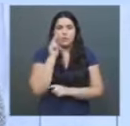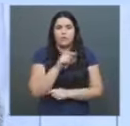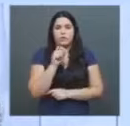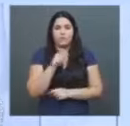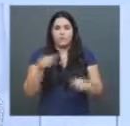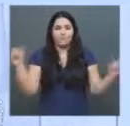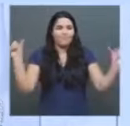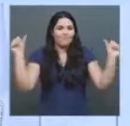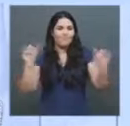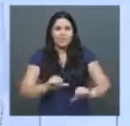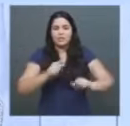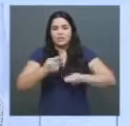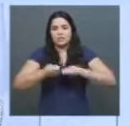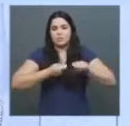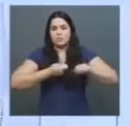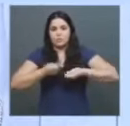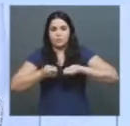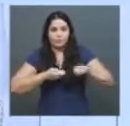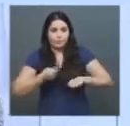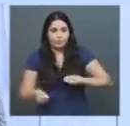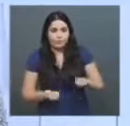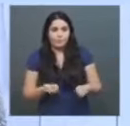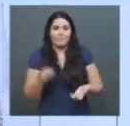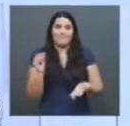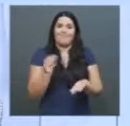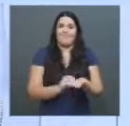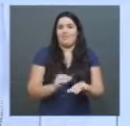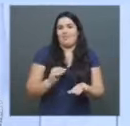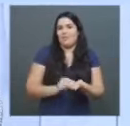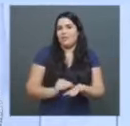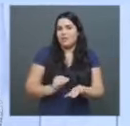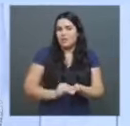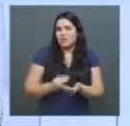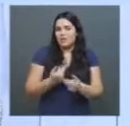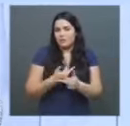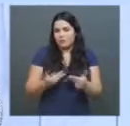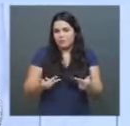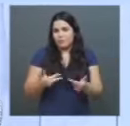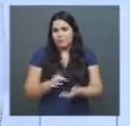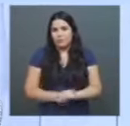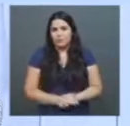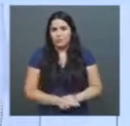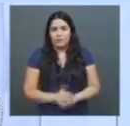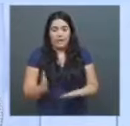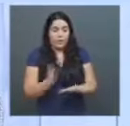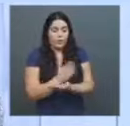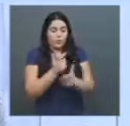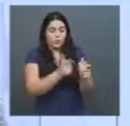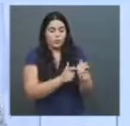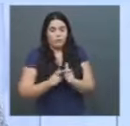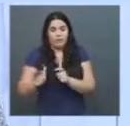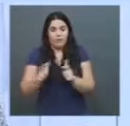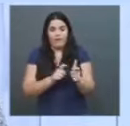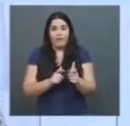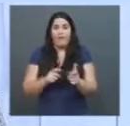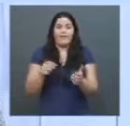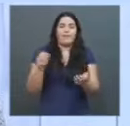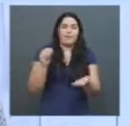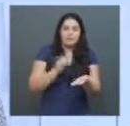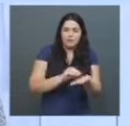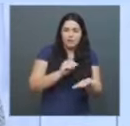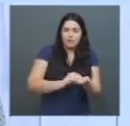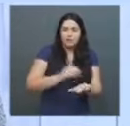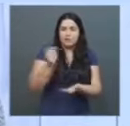crise econômica, né, tem faltado insumos em alguns locais, né, insumos